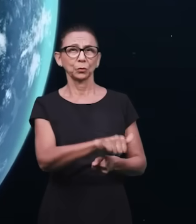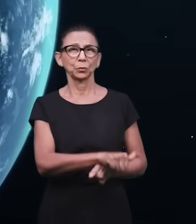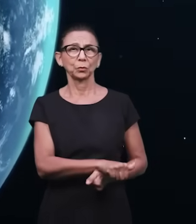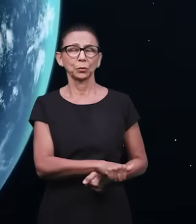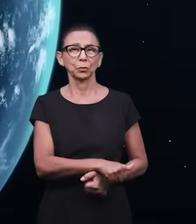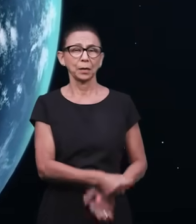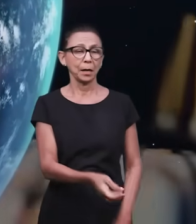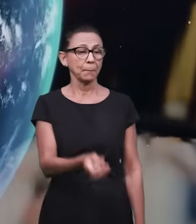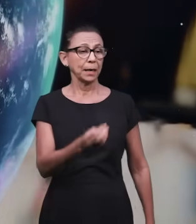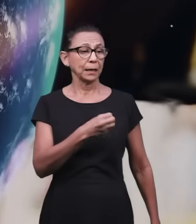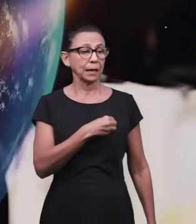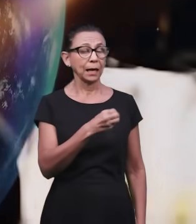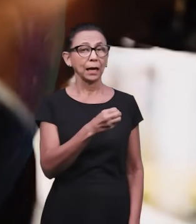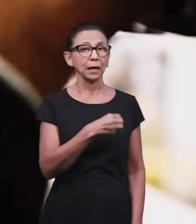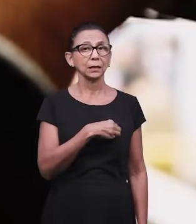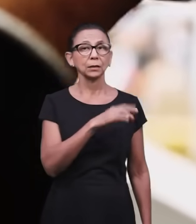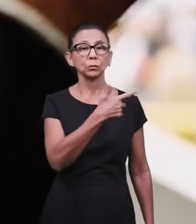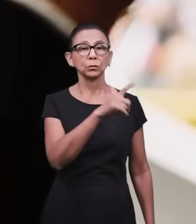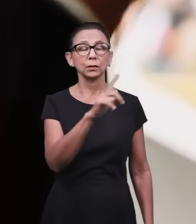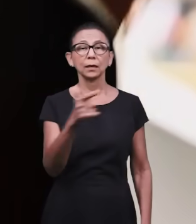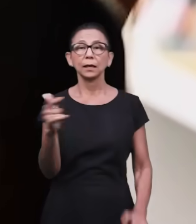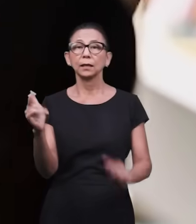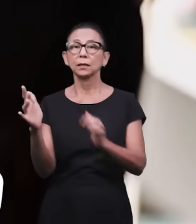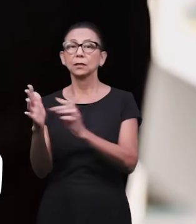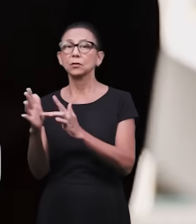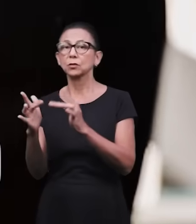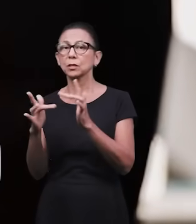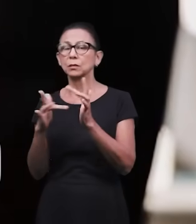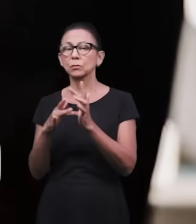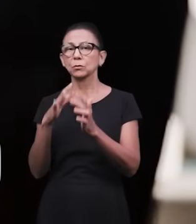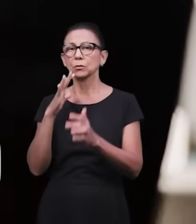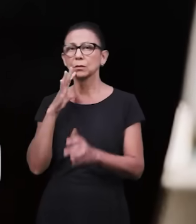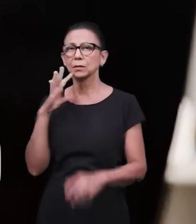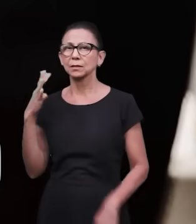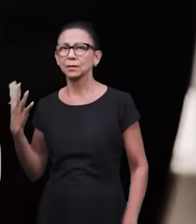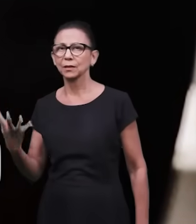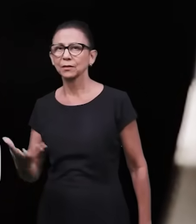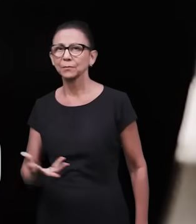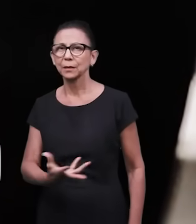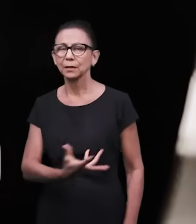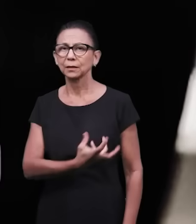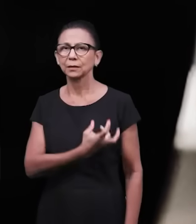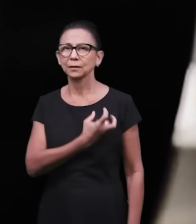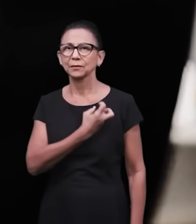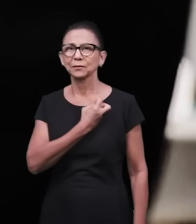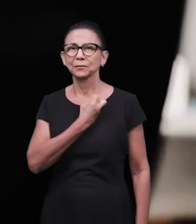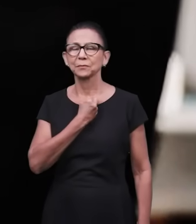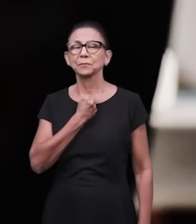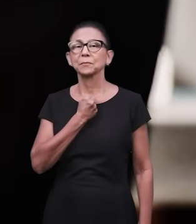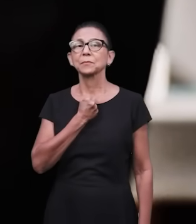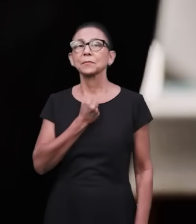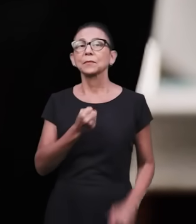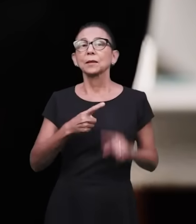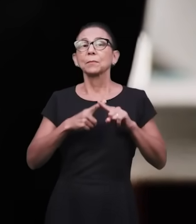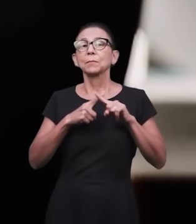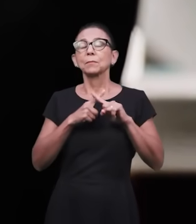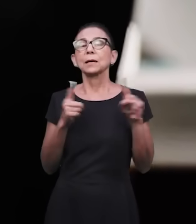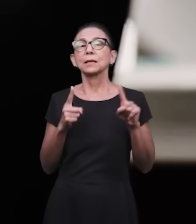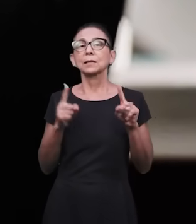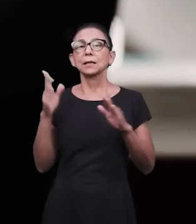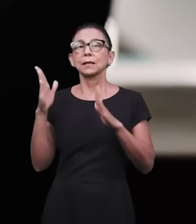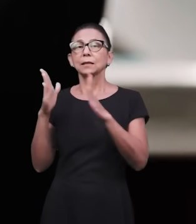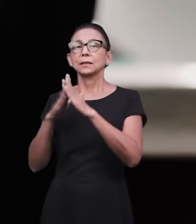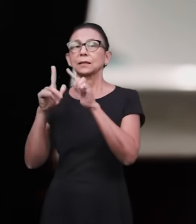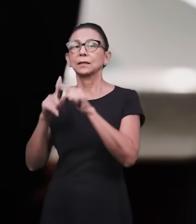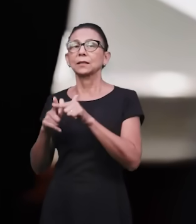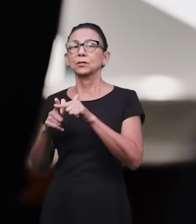o Salvador. Oh, quem irá as novas proclamando que Deus